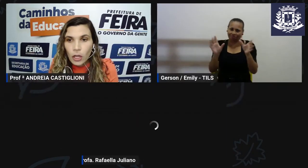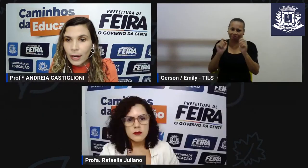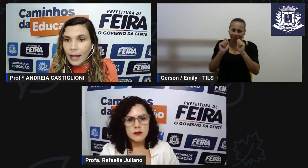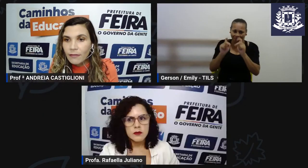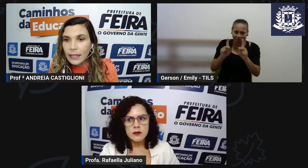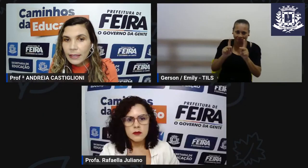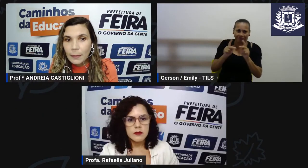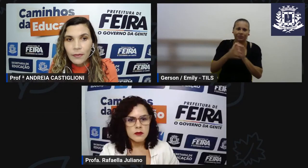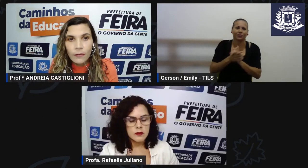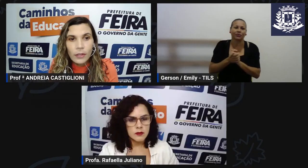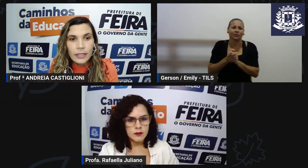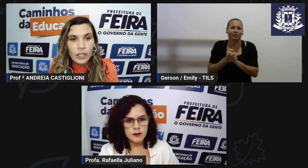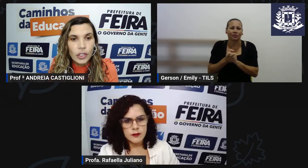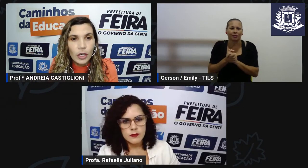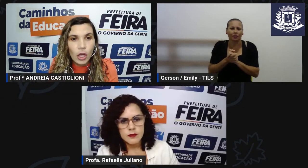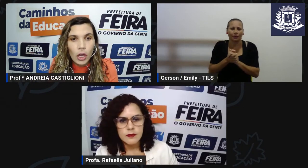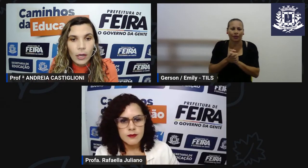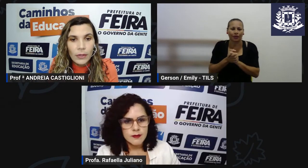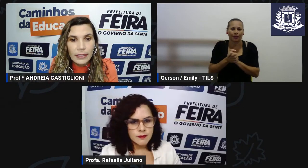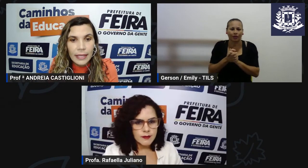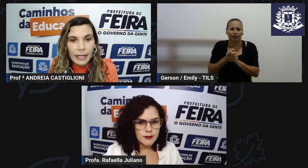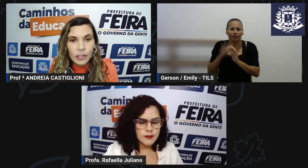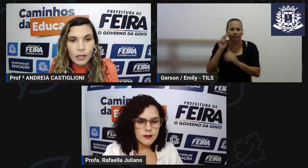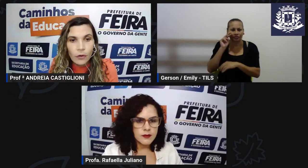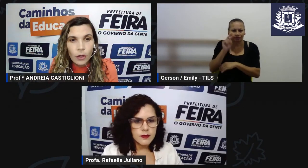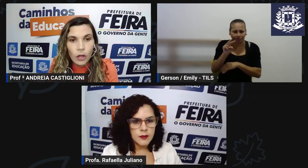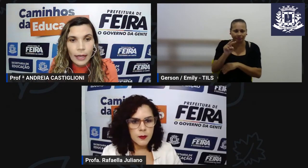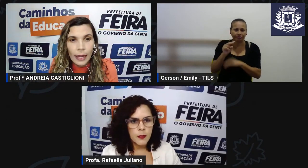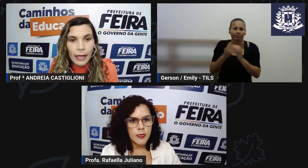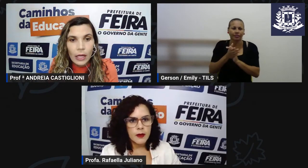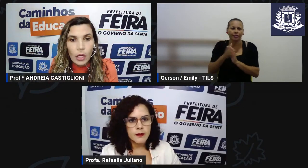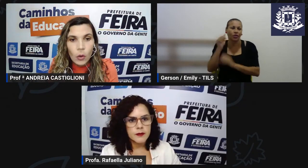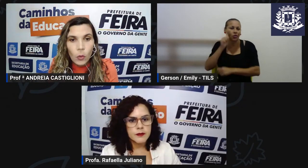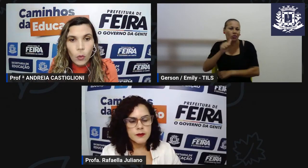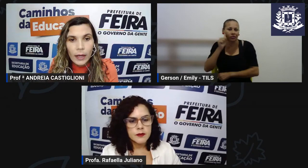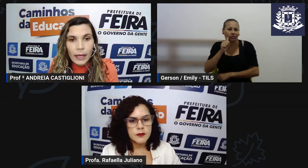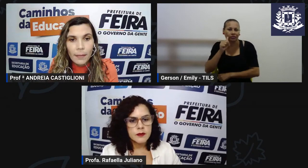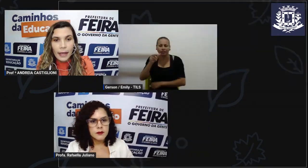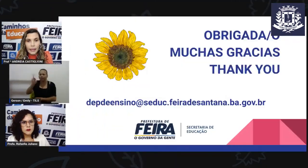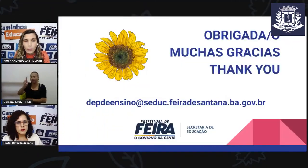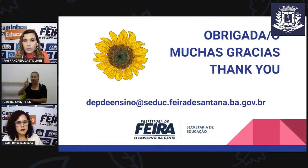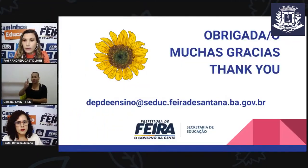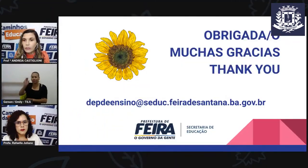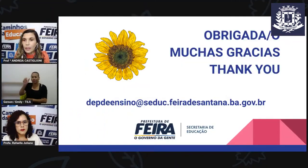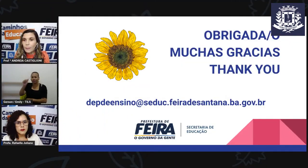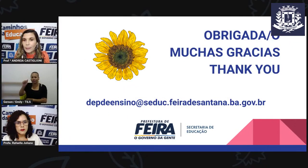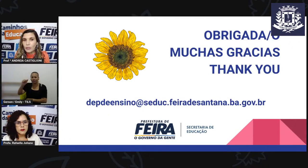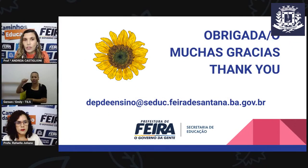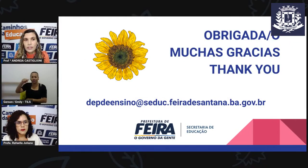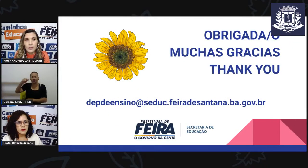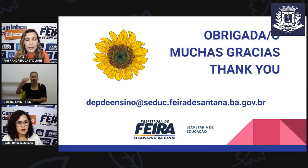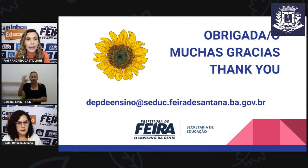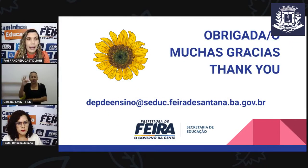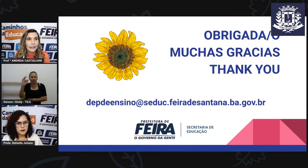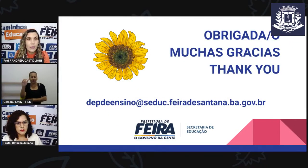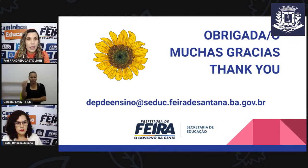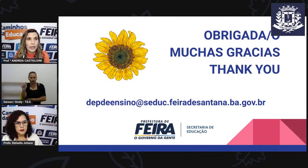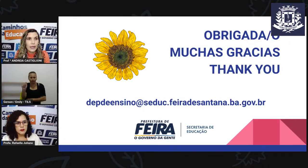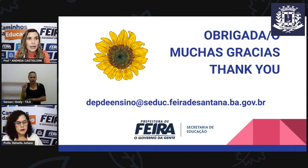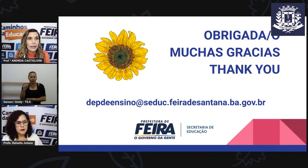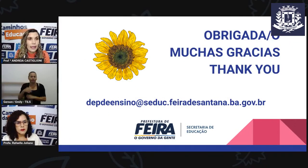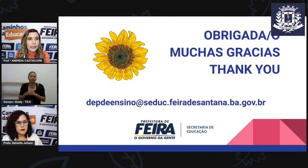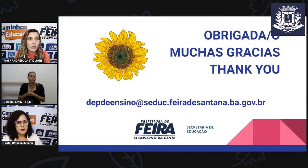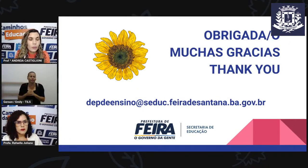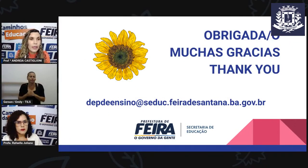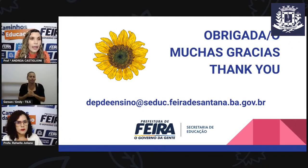Pode colocar a Rafa na tela, por favor, Cid, e coloca o slide que eu vou colocar o e-mail do departamento de ensino, porque caso